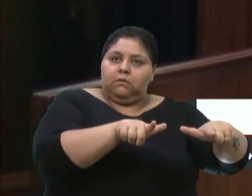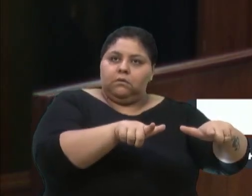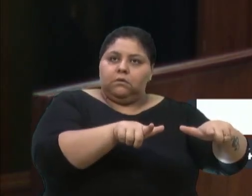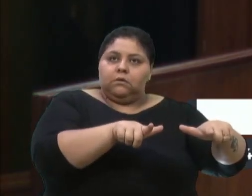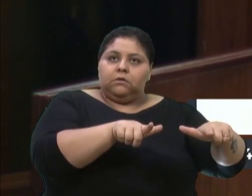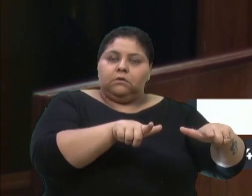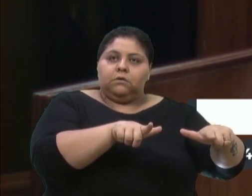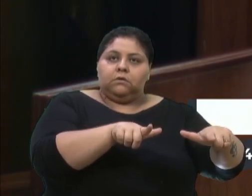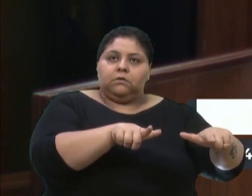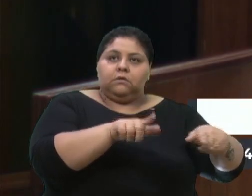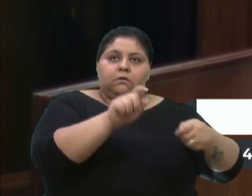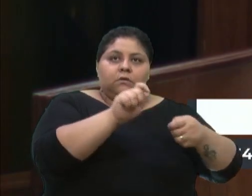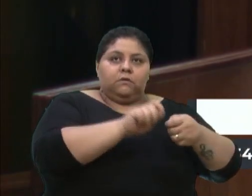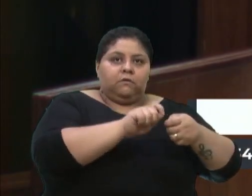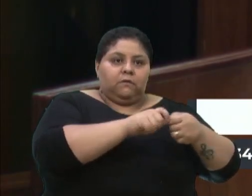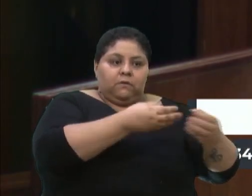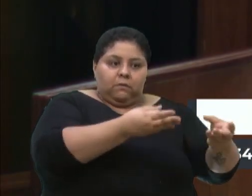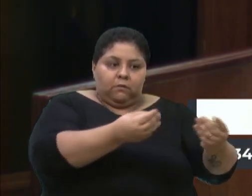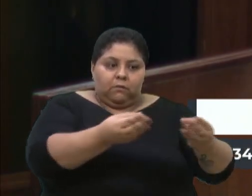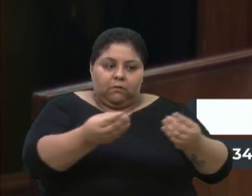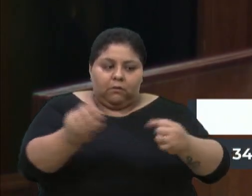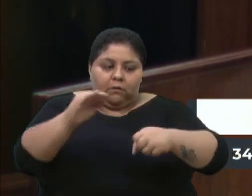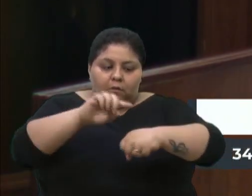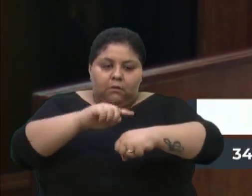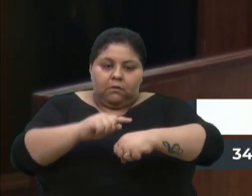dá para fazer muitas taipas.